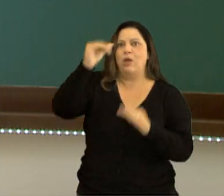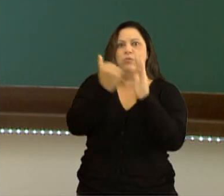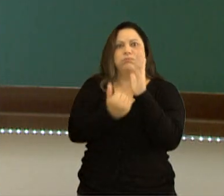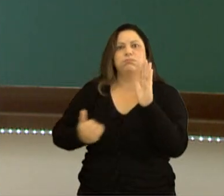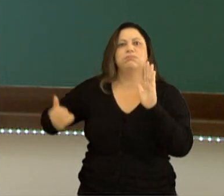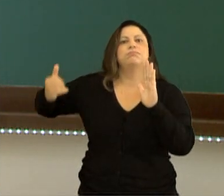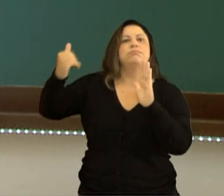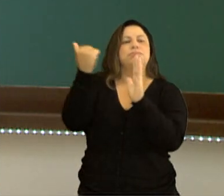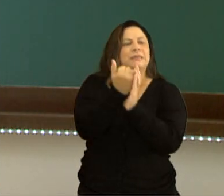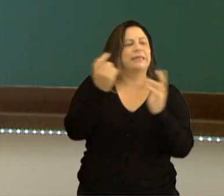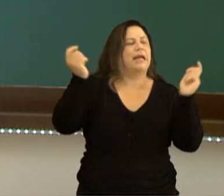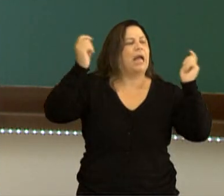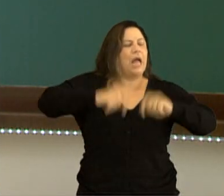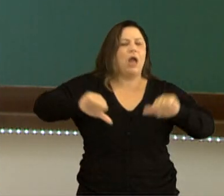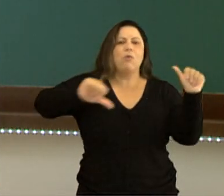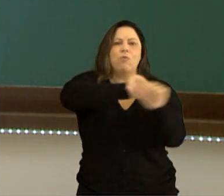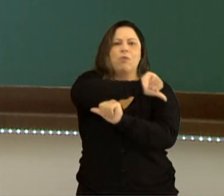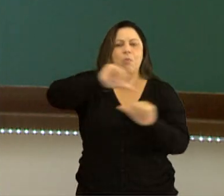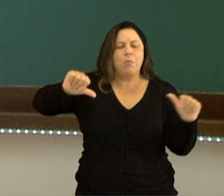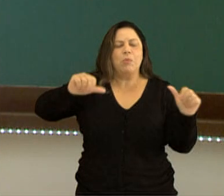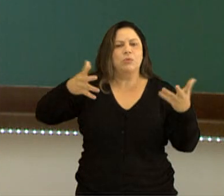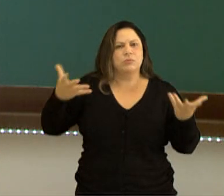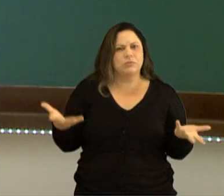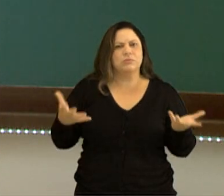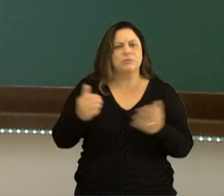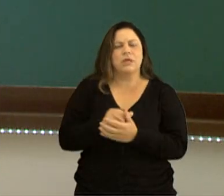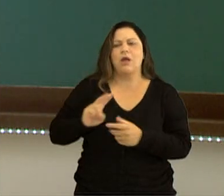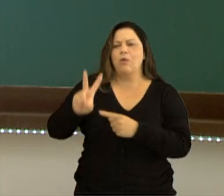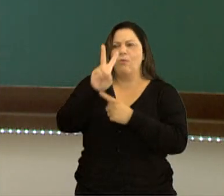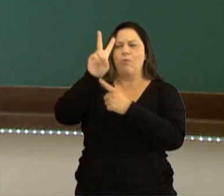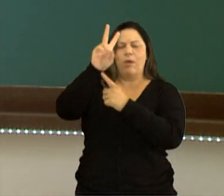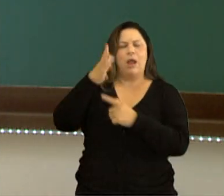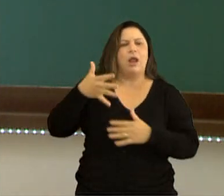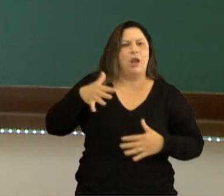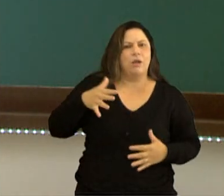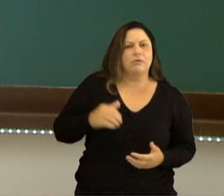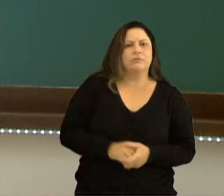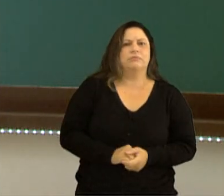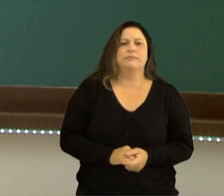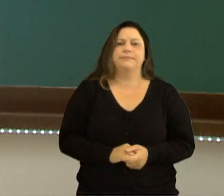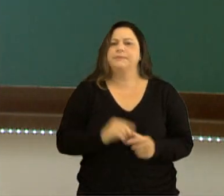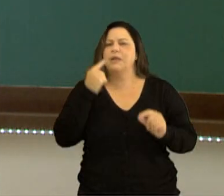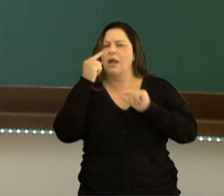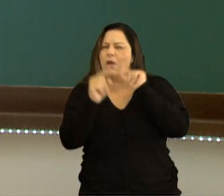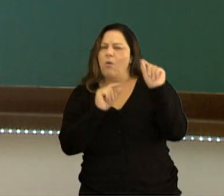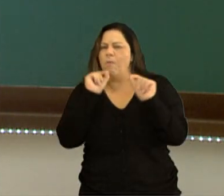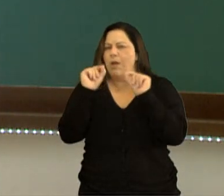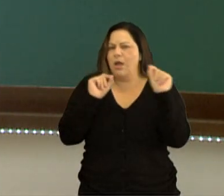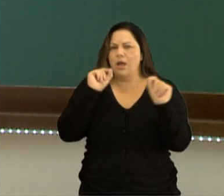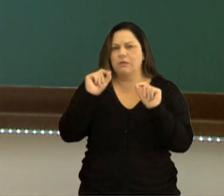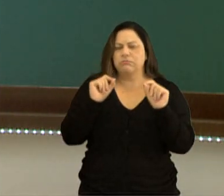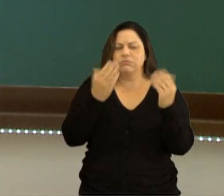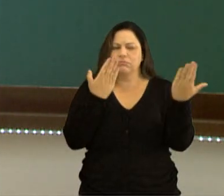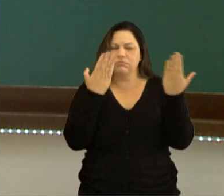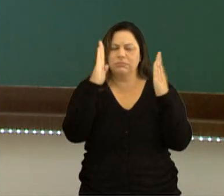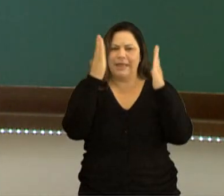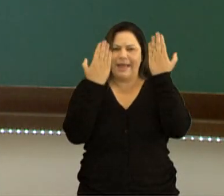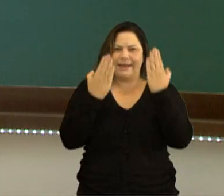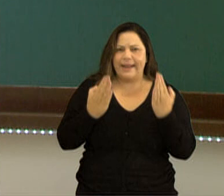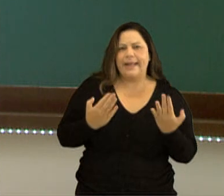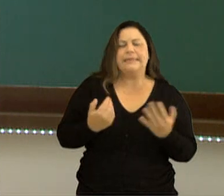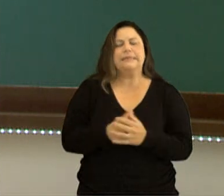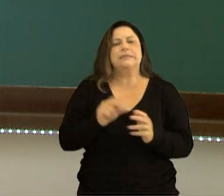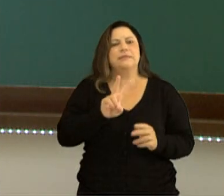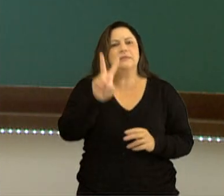extremos vão alterar o valor da média, pode dar uma falseada na hora da gente analisar os valores. Então,